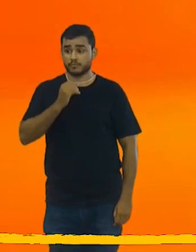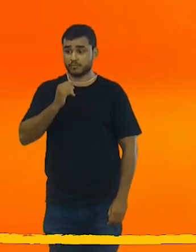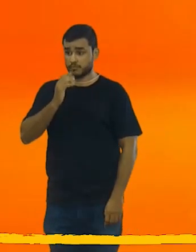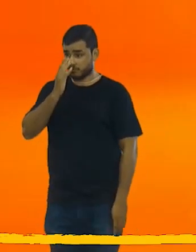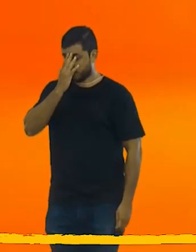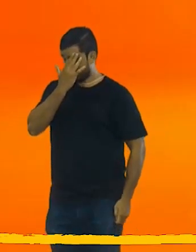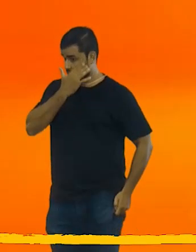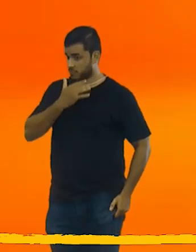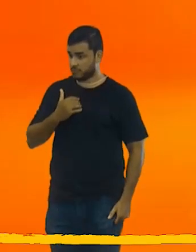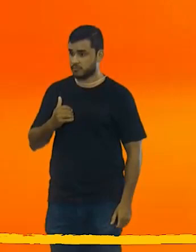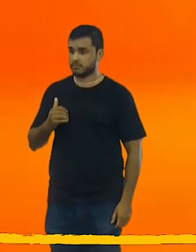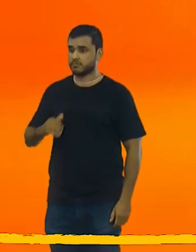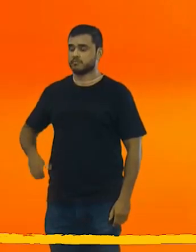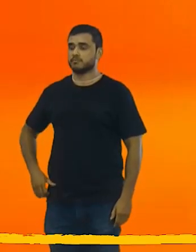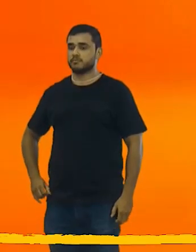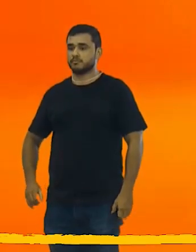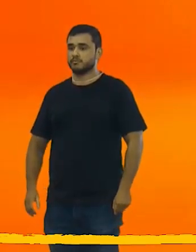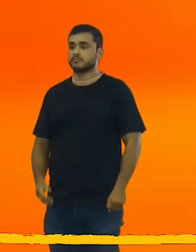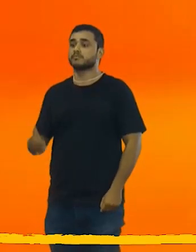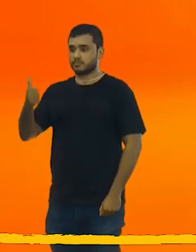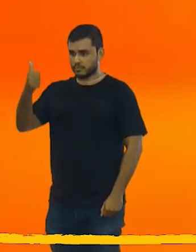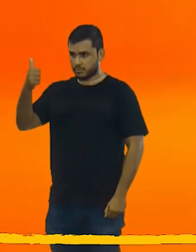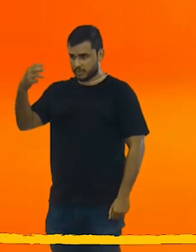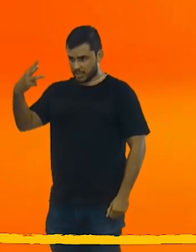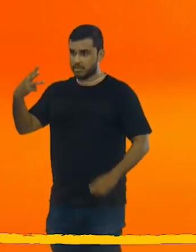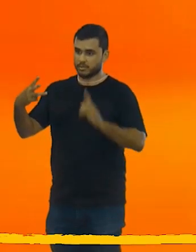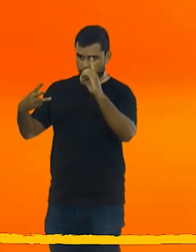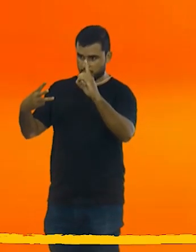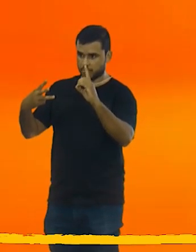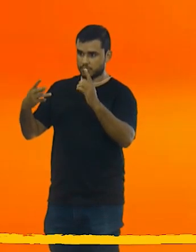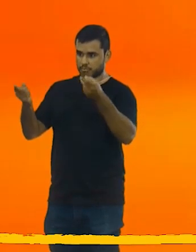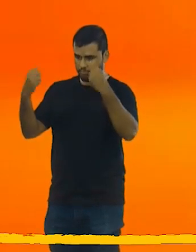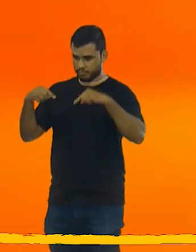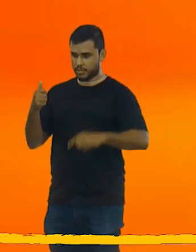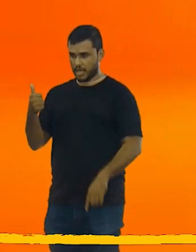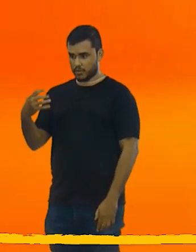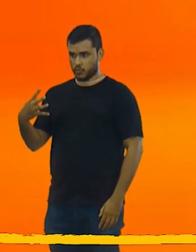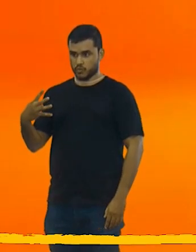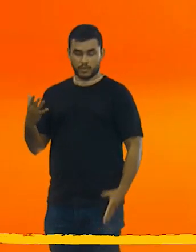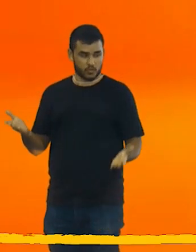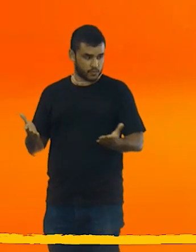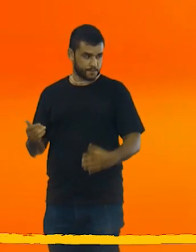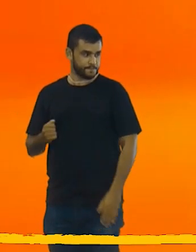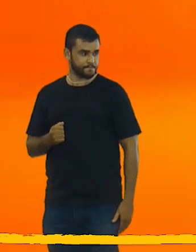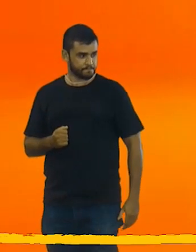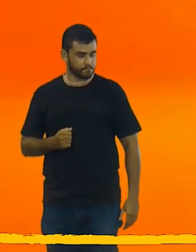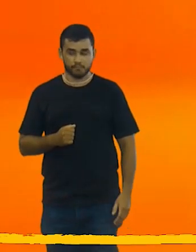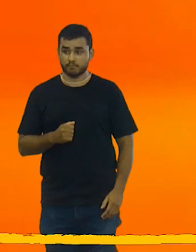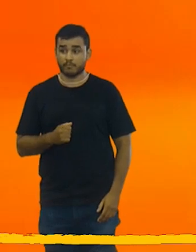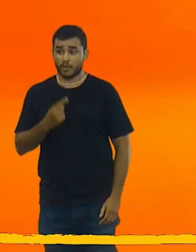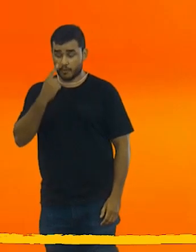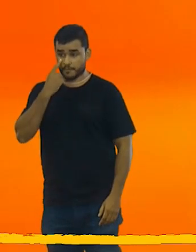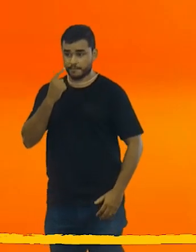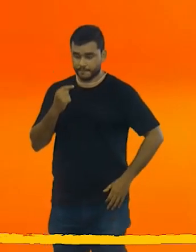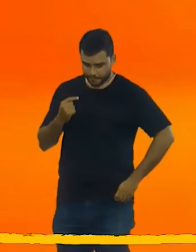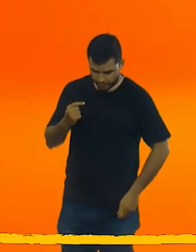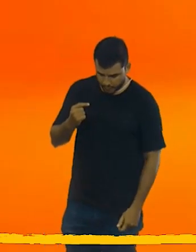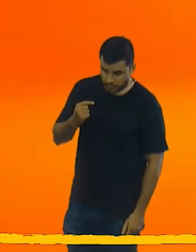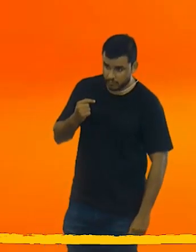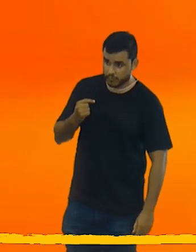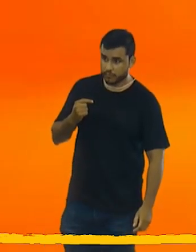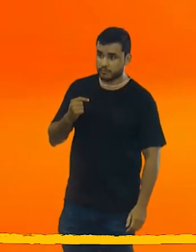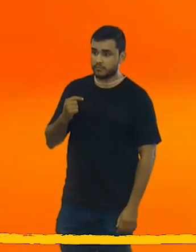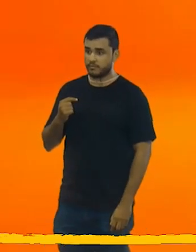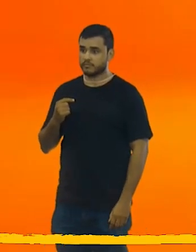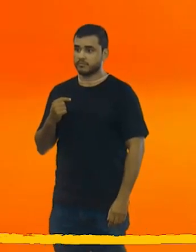14. 14, galera. Leia o trecho abaixo de Morte e Vida Severina de João Cabral de Melo